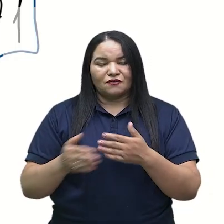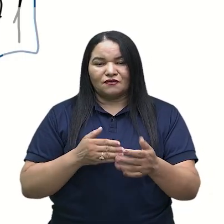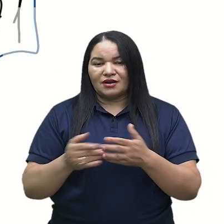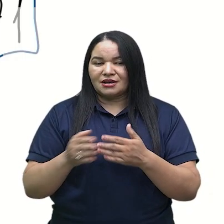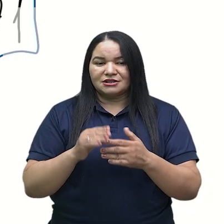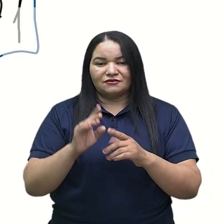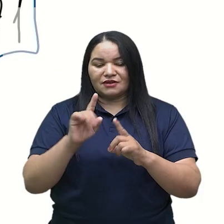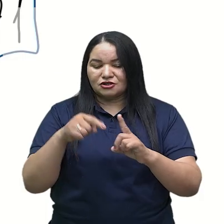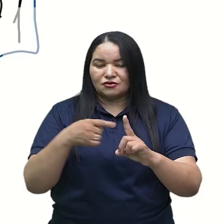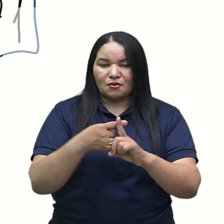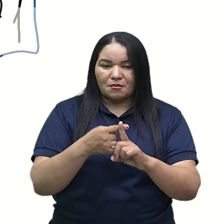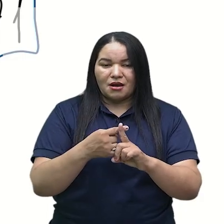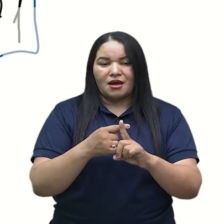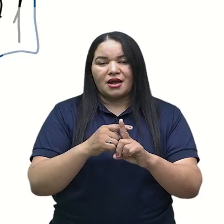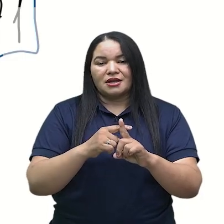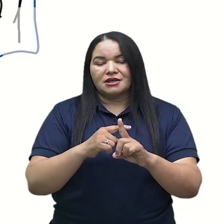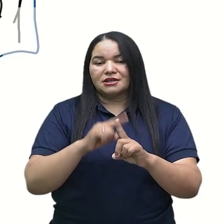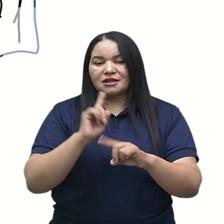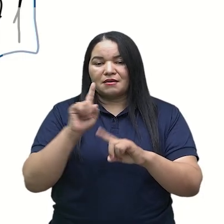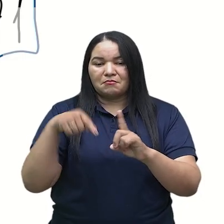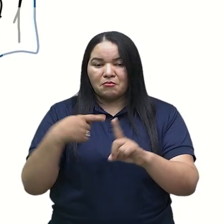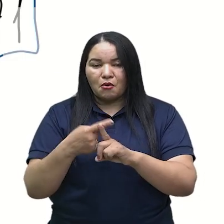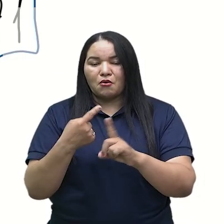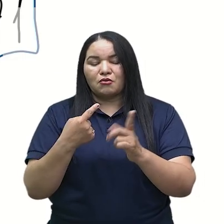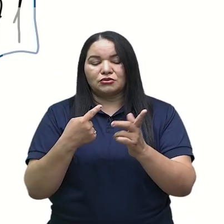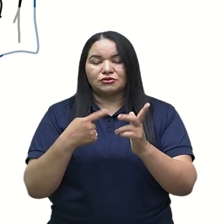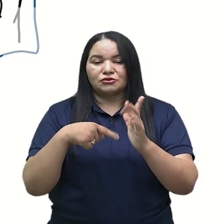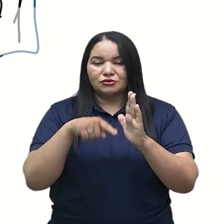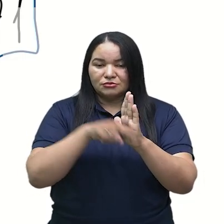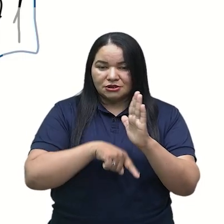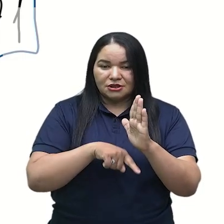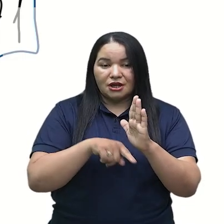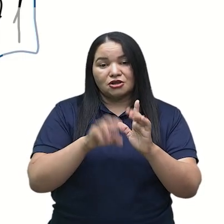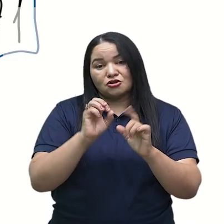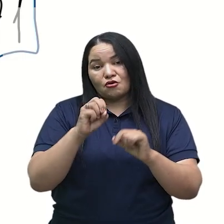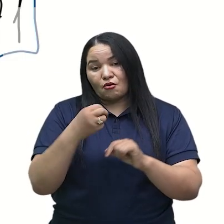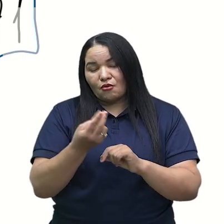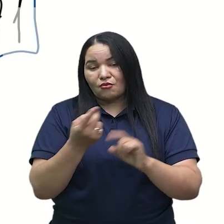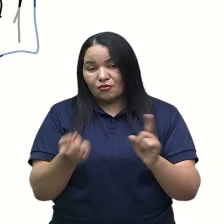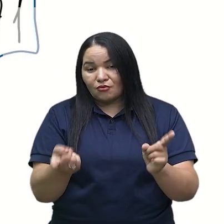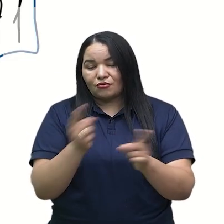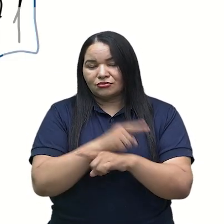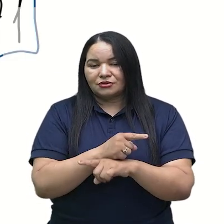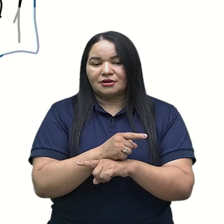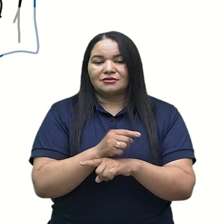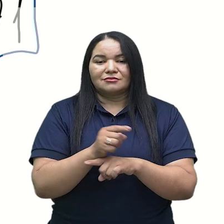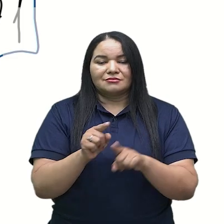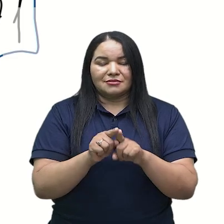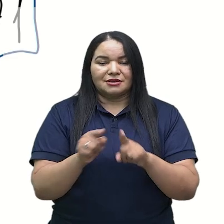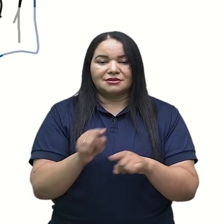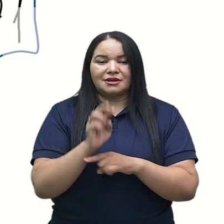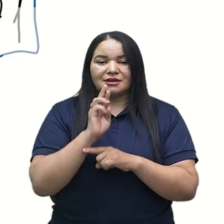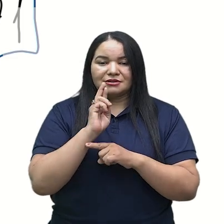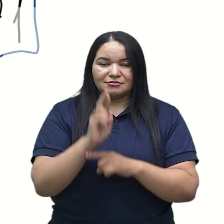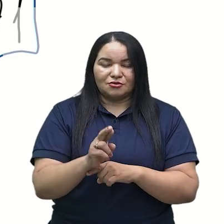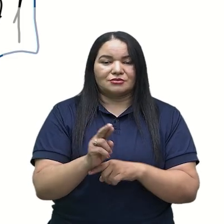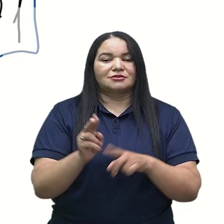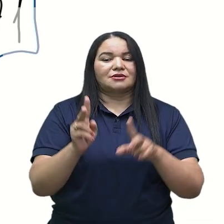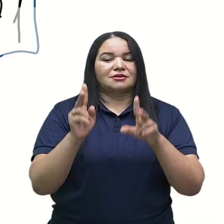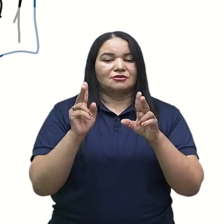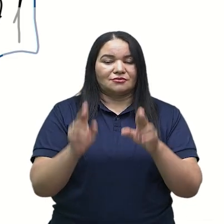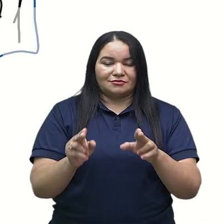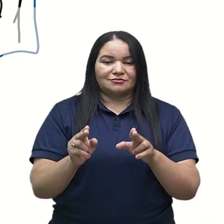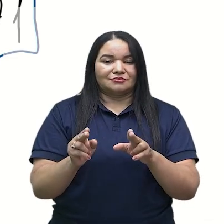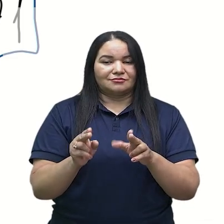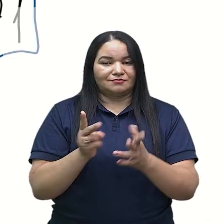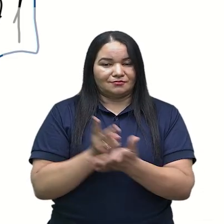a porcentagem e depois subtrair, ou o inverso, o resultado final sempre será o